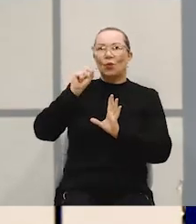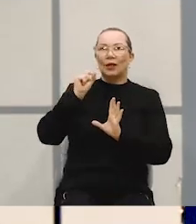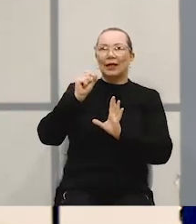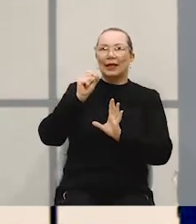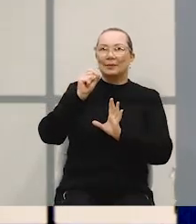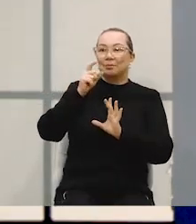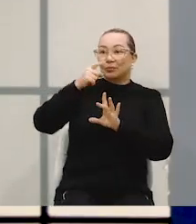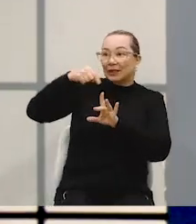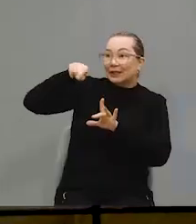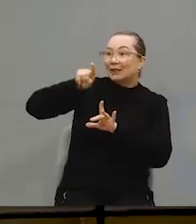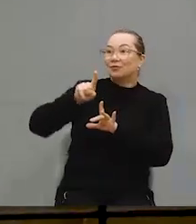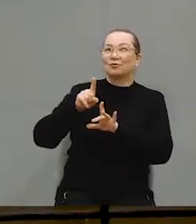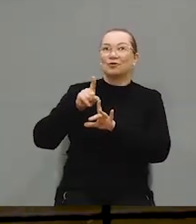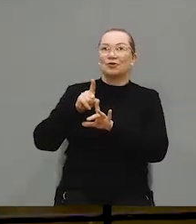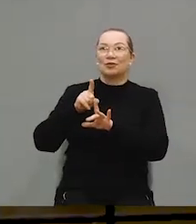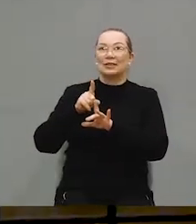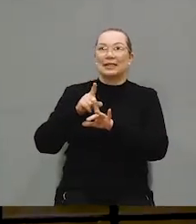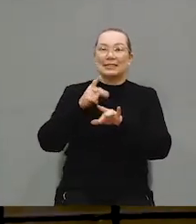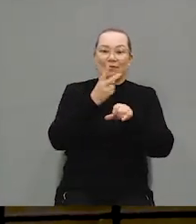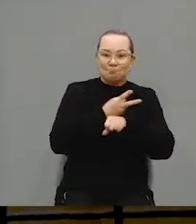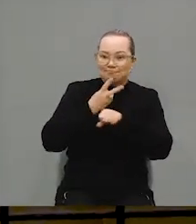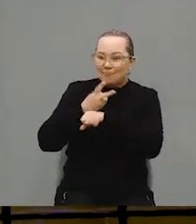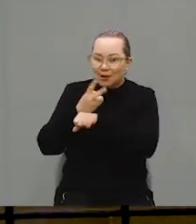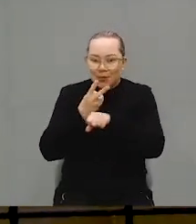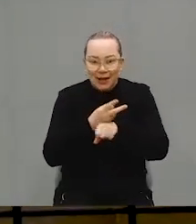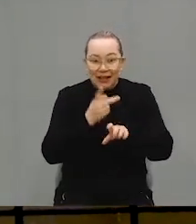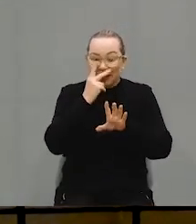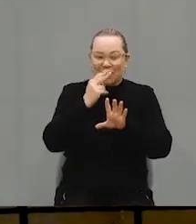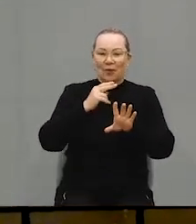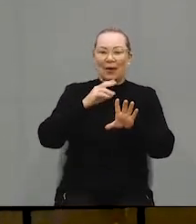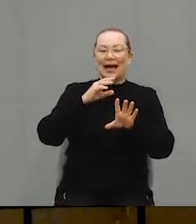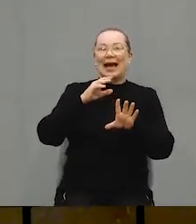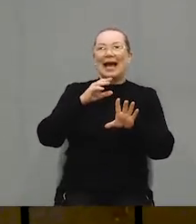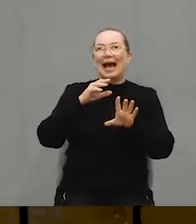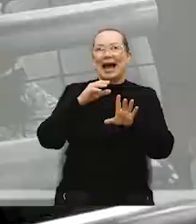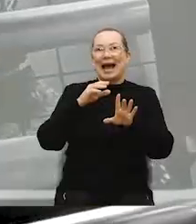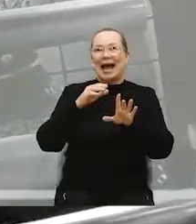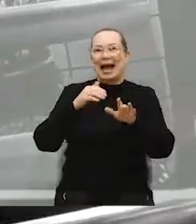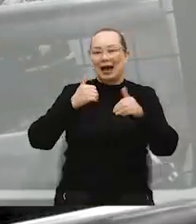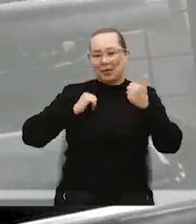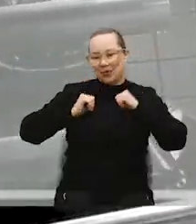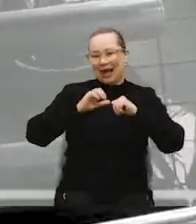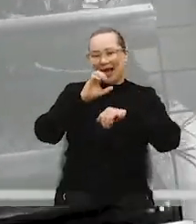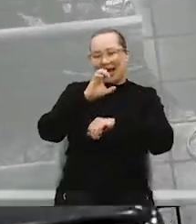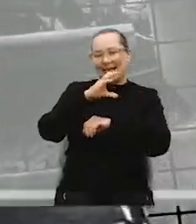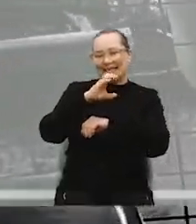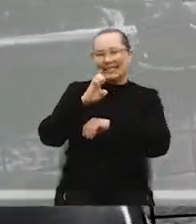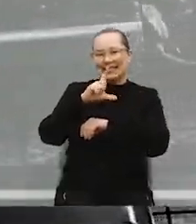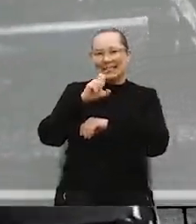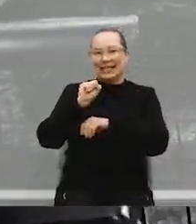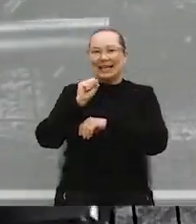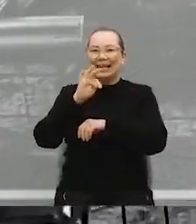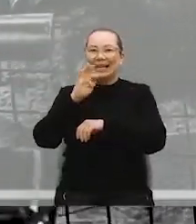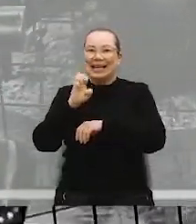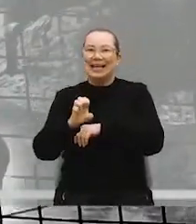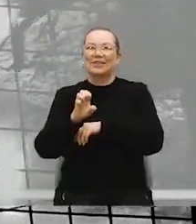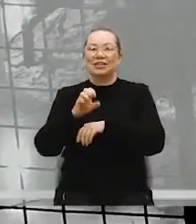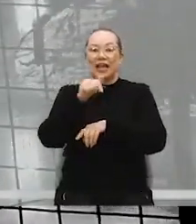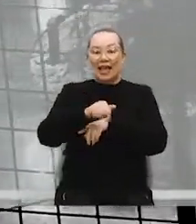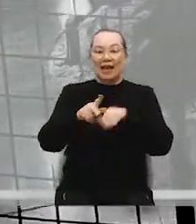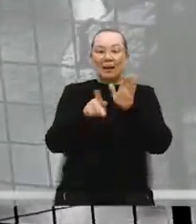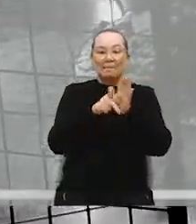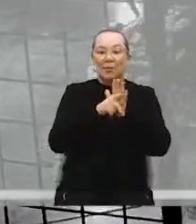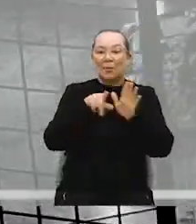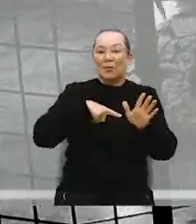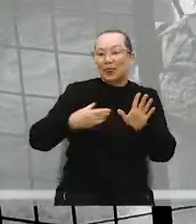correm atrás da Celeste no sentido de retratá-la, e não vocês induzindo a uma história. Ela praticamente